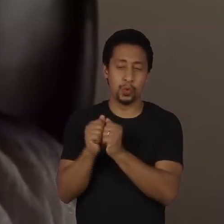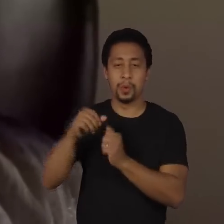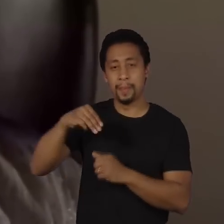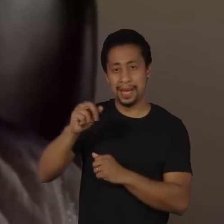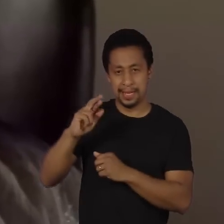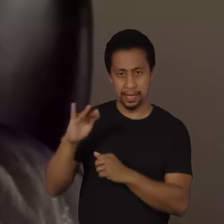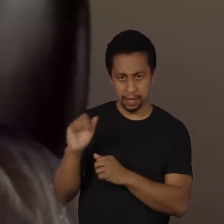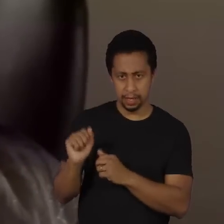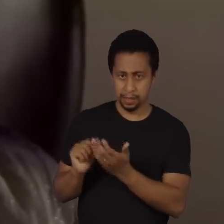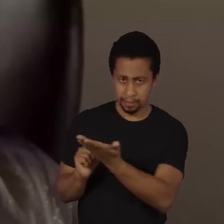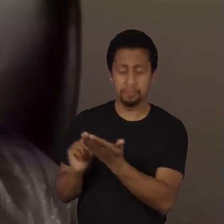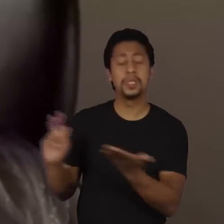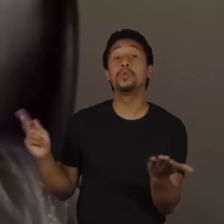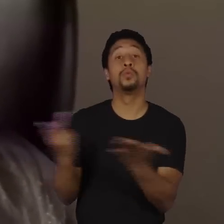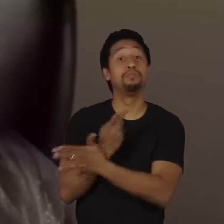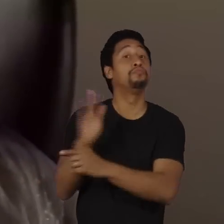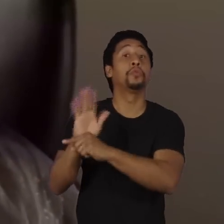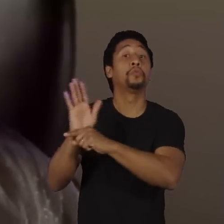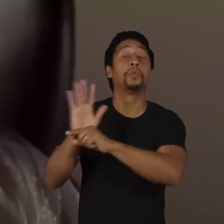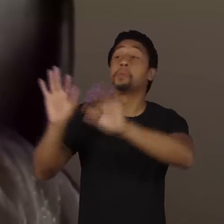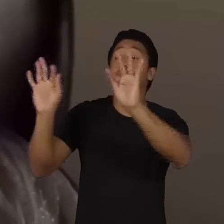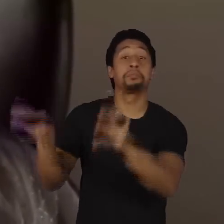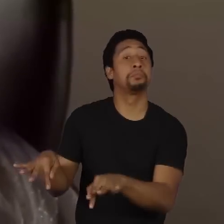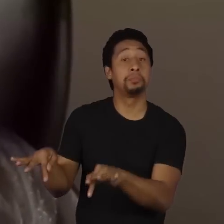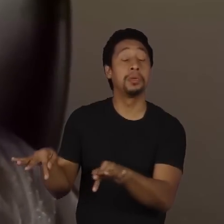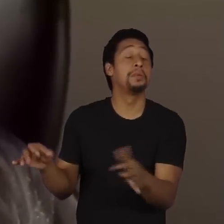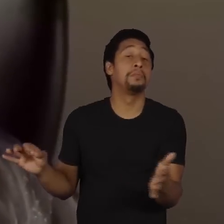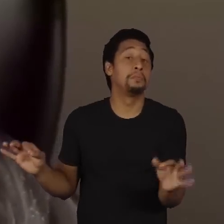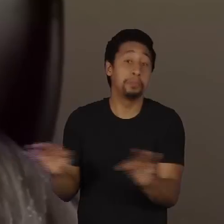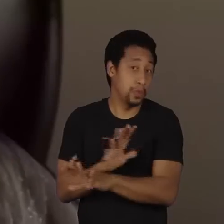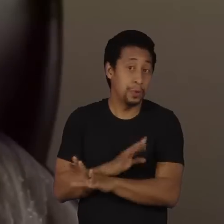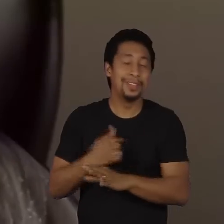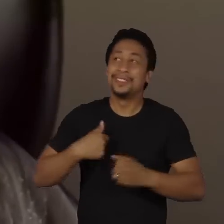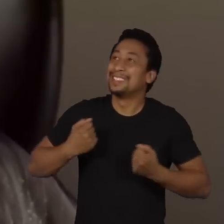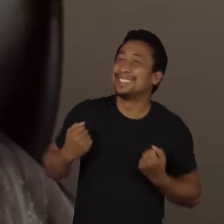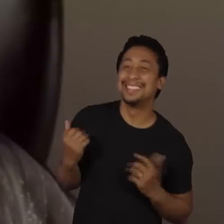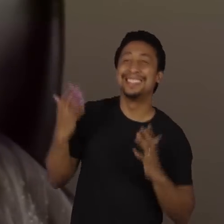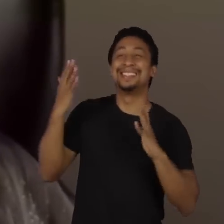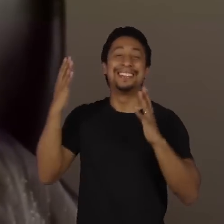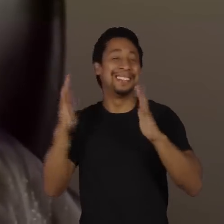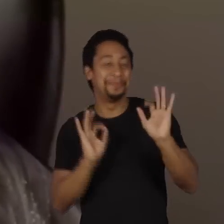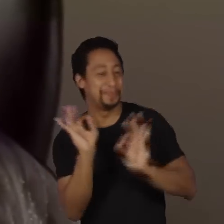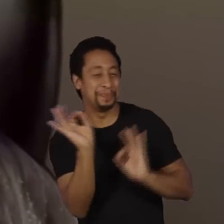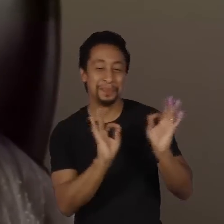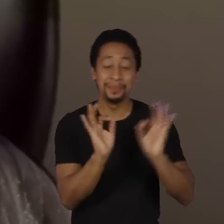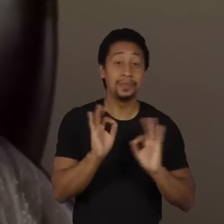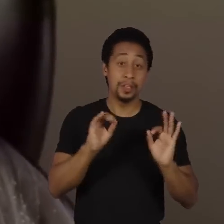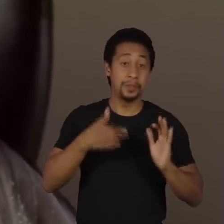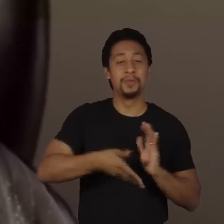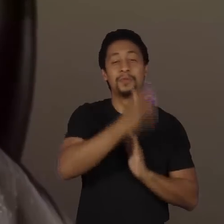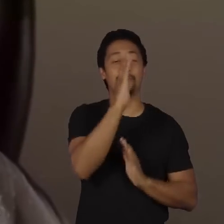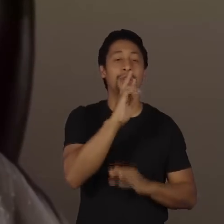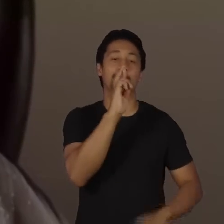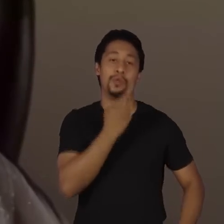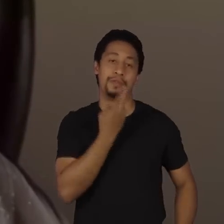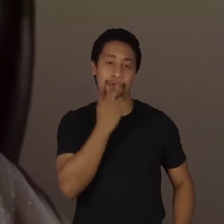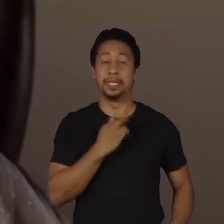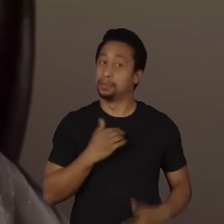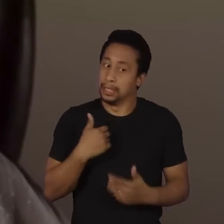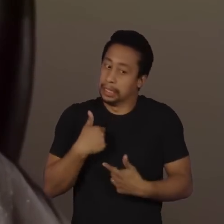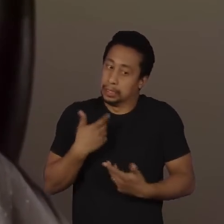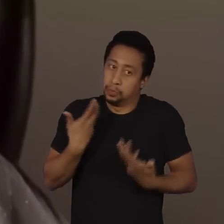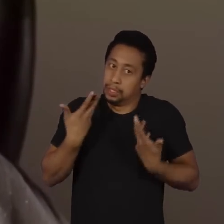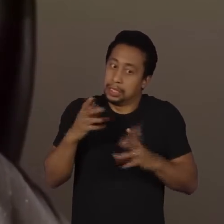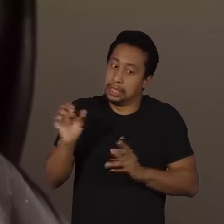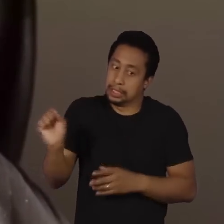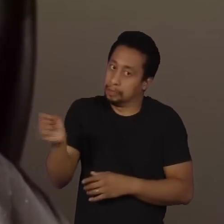daí terminou o filme. Nós começamos a comemorar e fomos tomar sorvete, porque eu não bebo mais. E aí